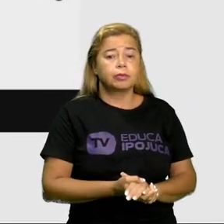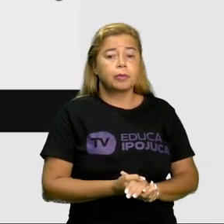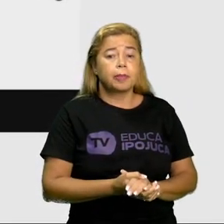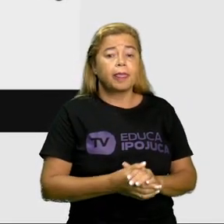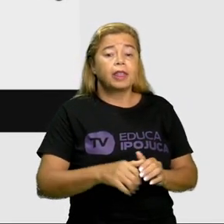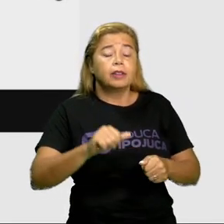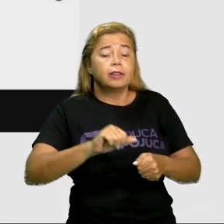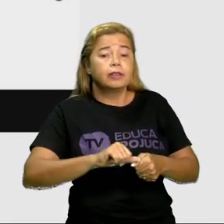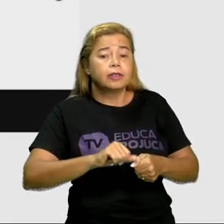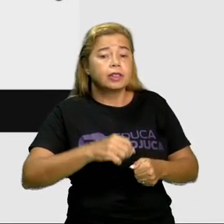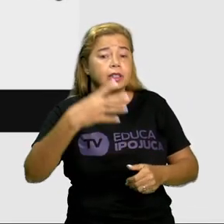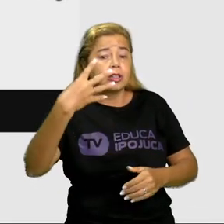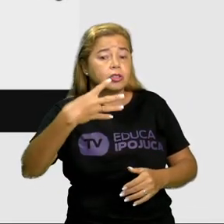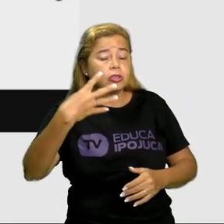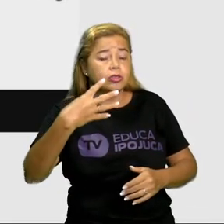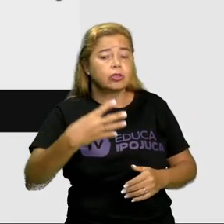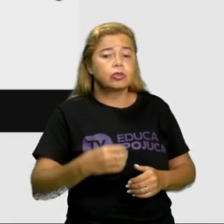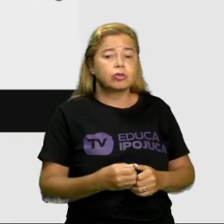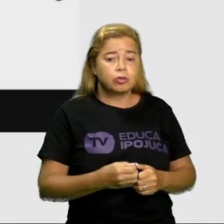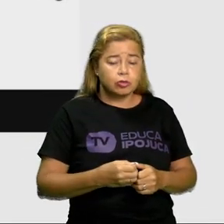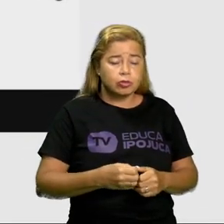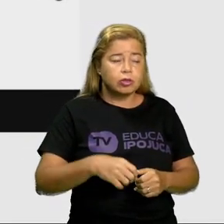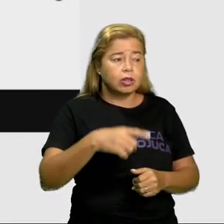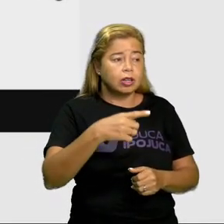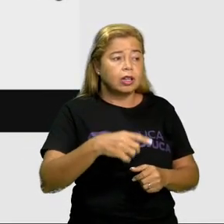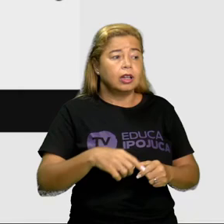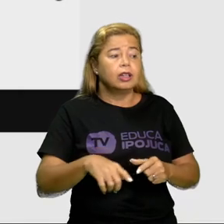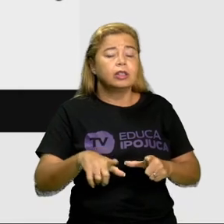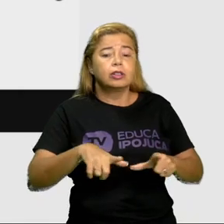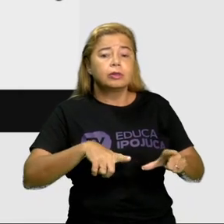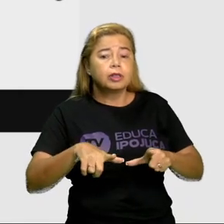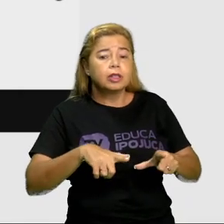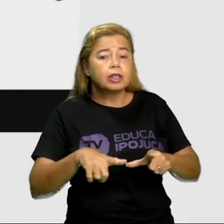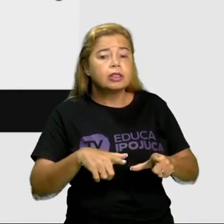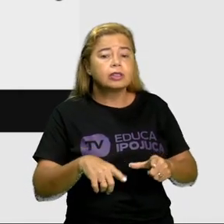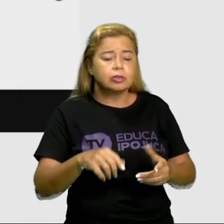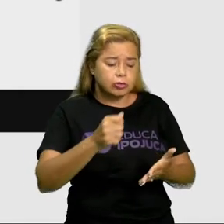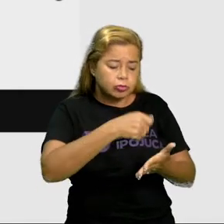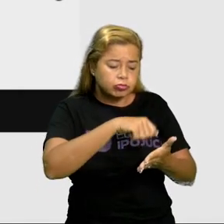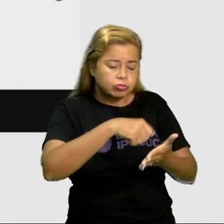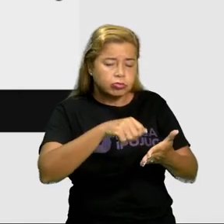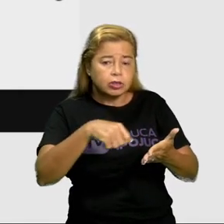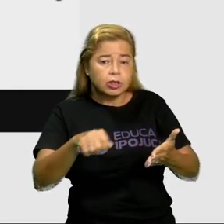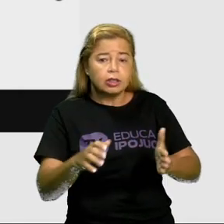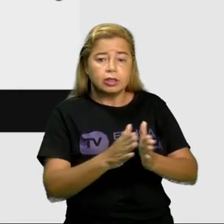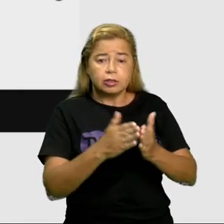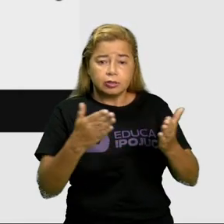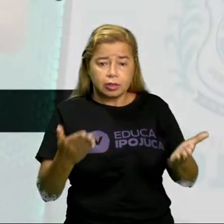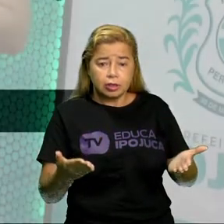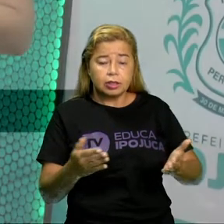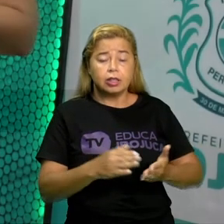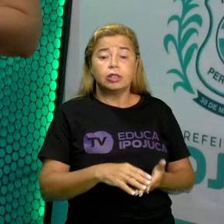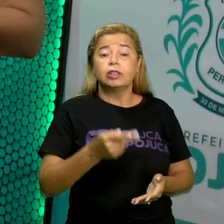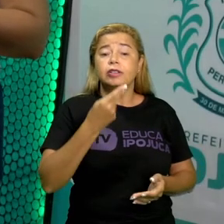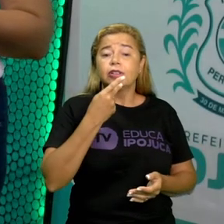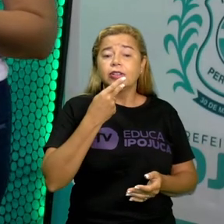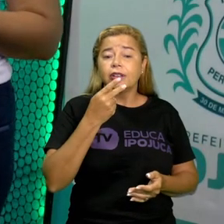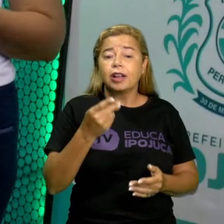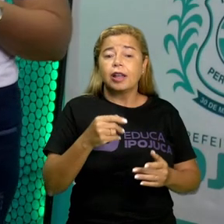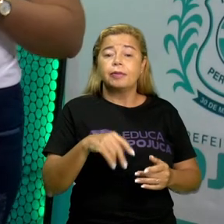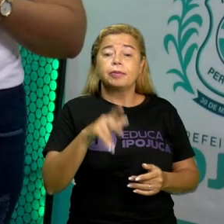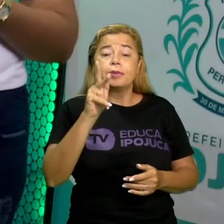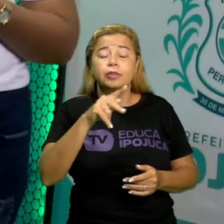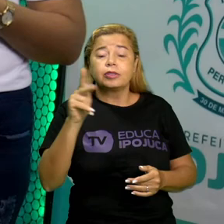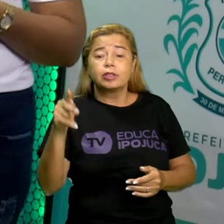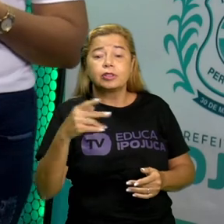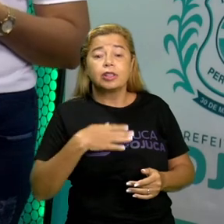essas quatro continhas para vocês fazerem em casa e leva para a professora. De professora, eu aprendi essa atividade com tia Márcia, tá?